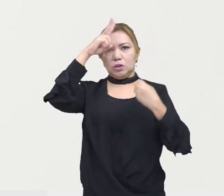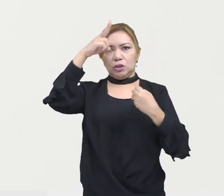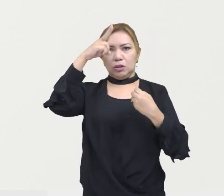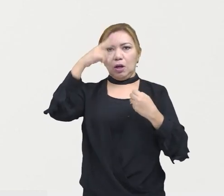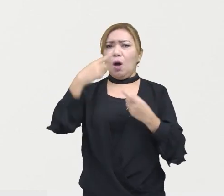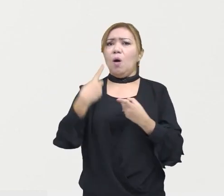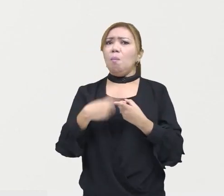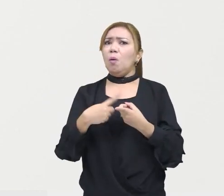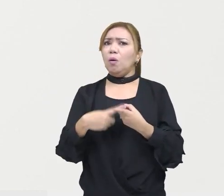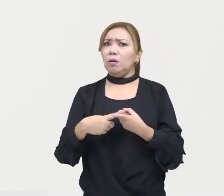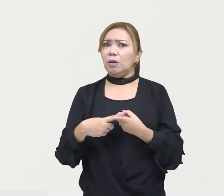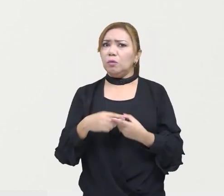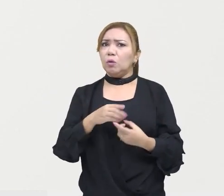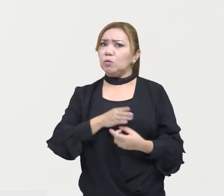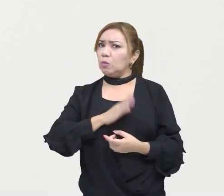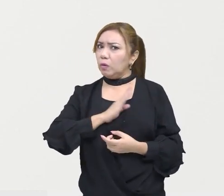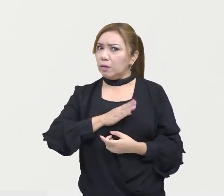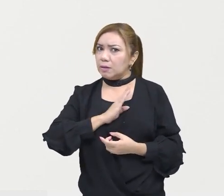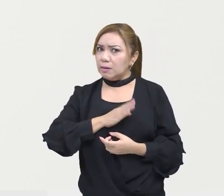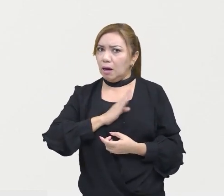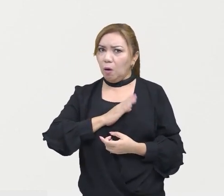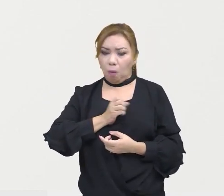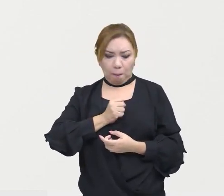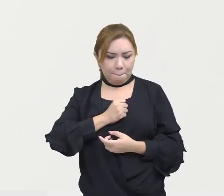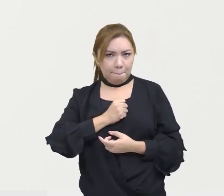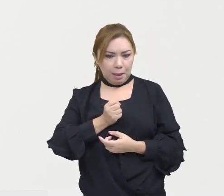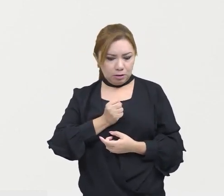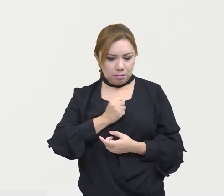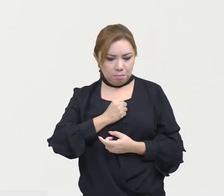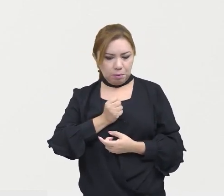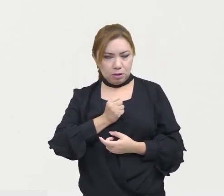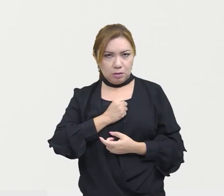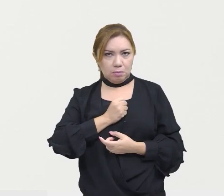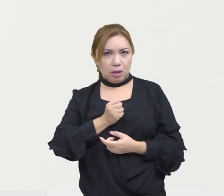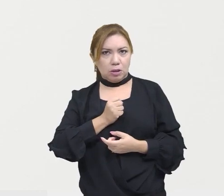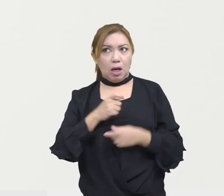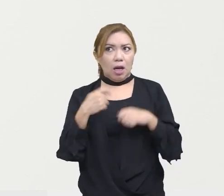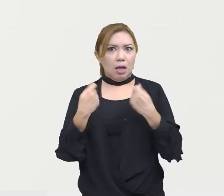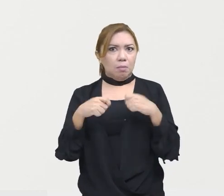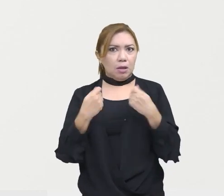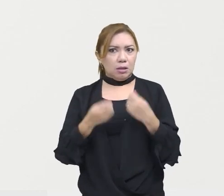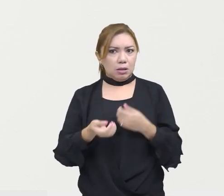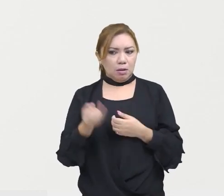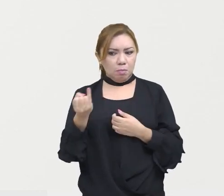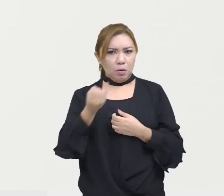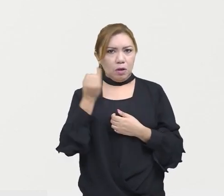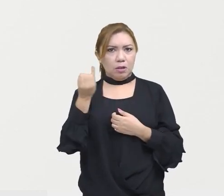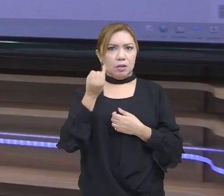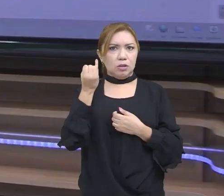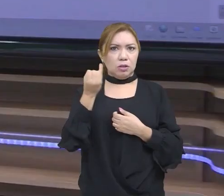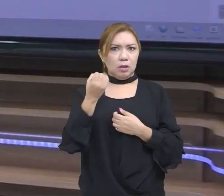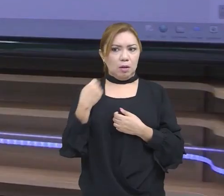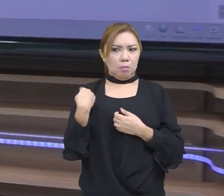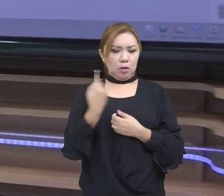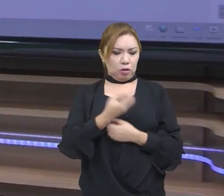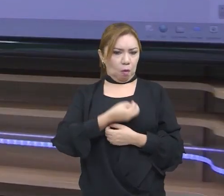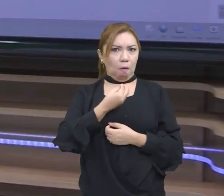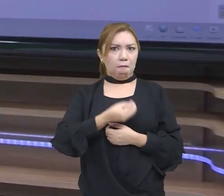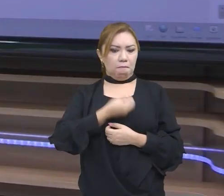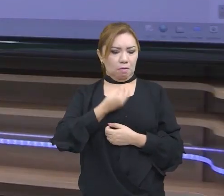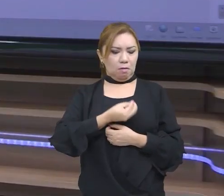nunca para de bater. Então essa energia que os alimentos fornecem, ela é necessária para a gente sobreviver e